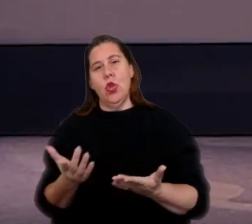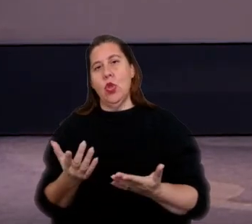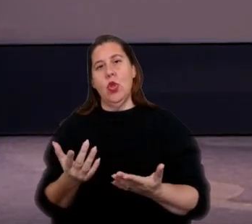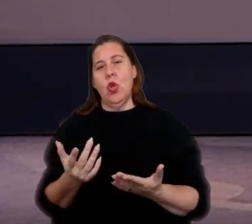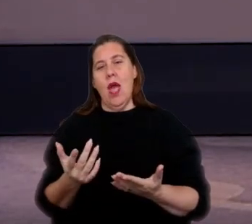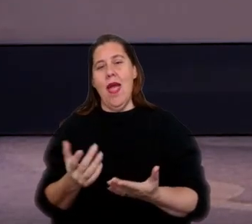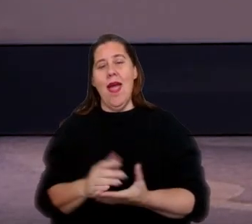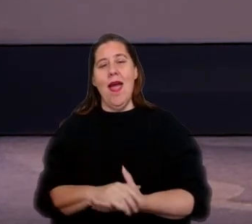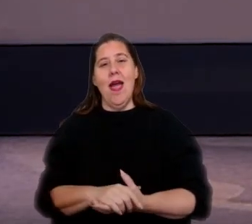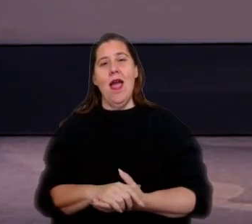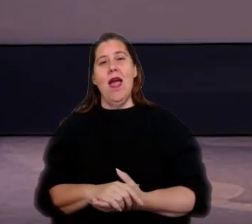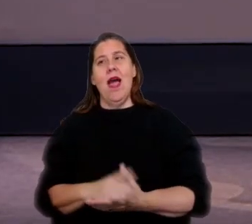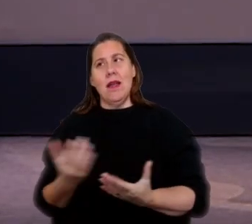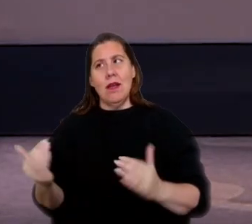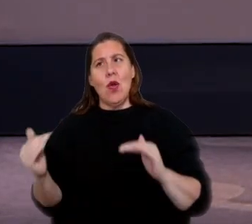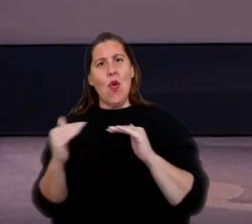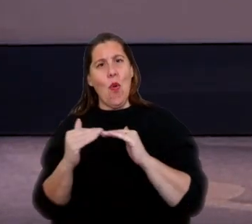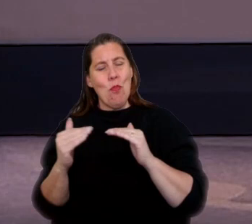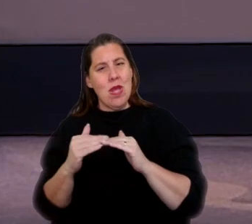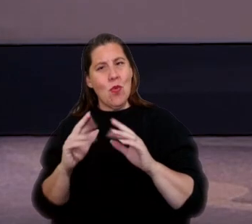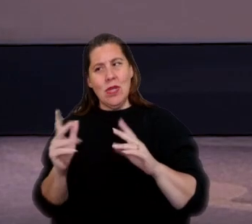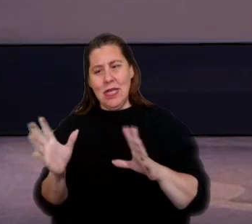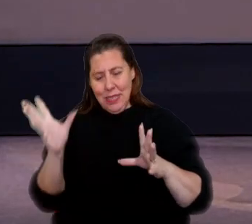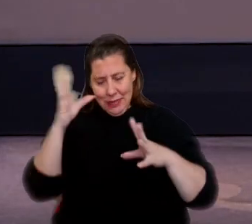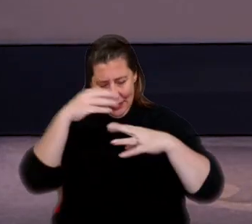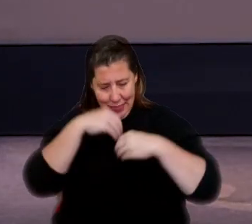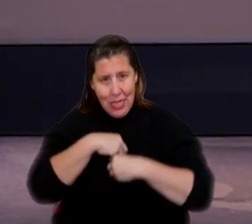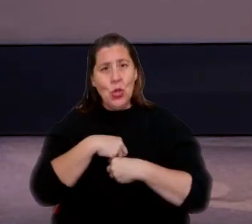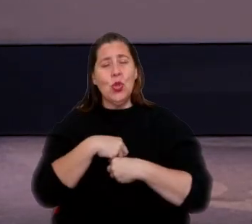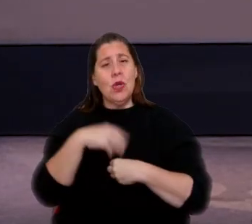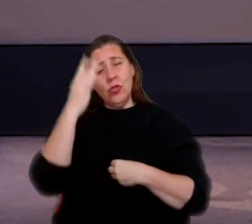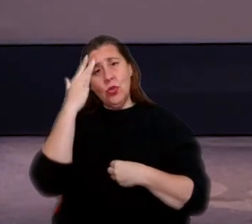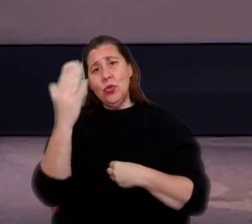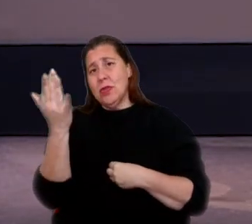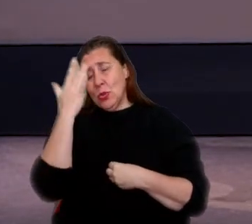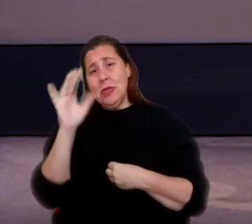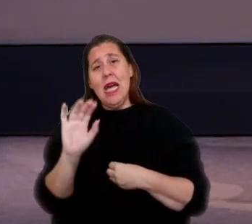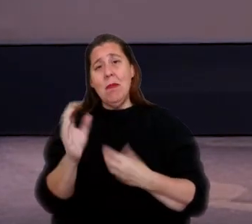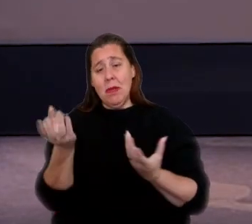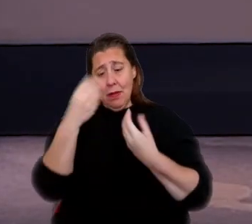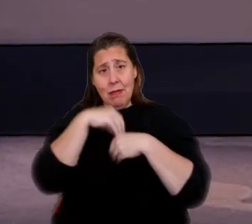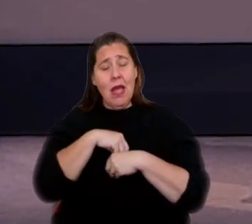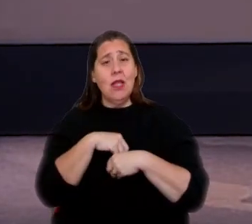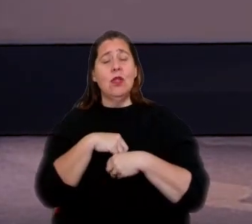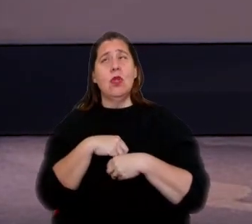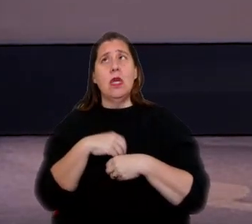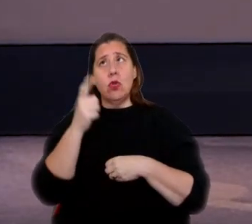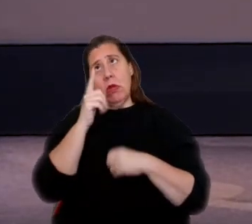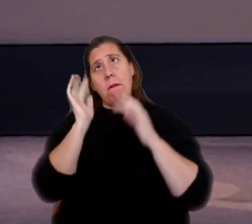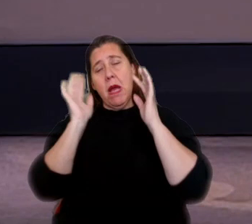não cai em orelha de surdo, né, aquilo conversa com algo que está dentro dele, que a gente não sabe, né, não podemos